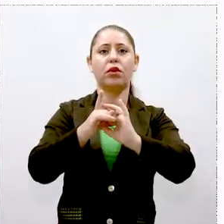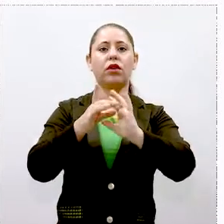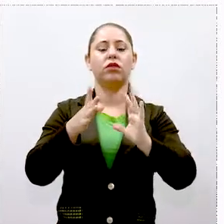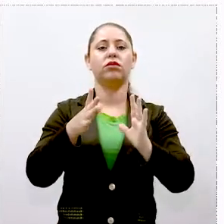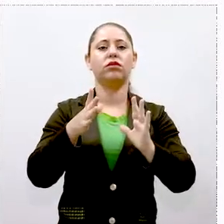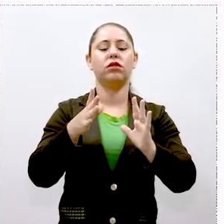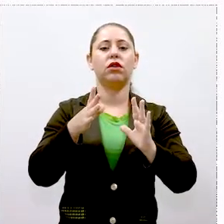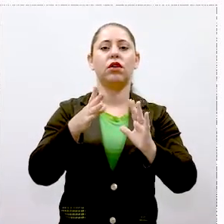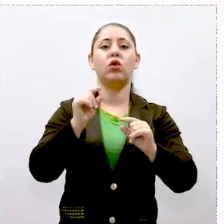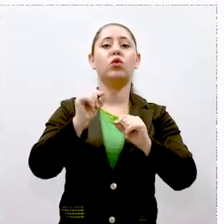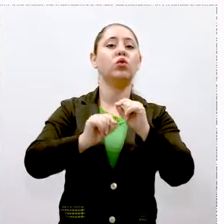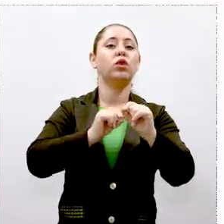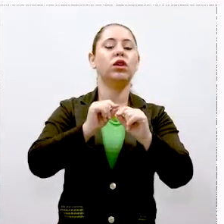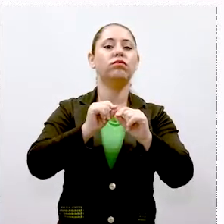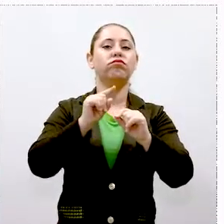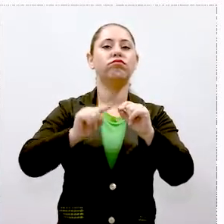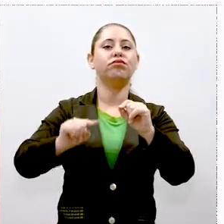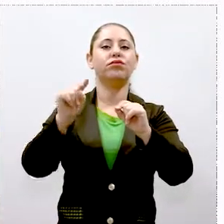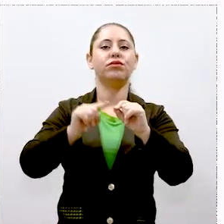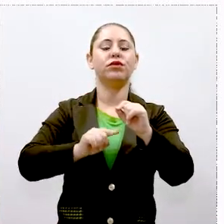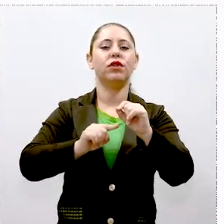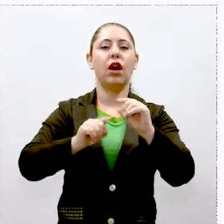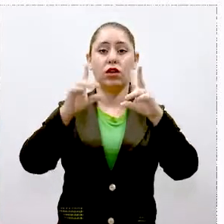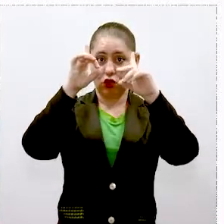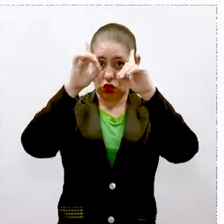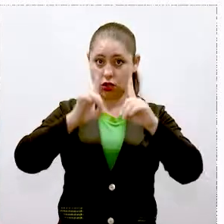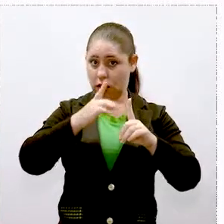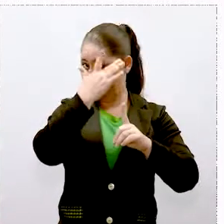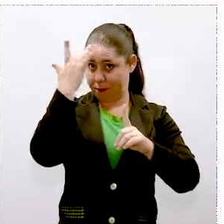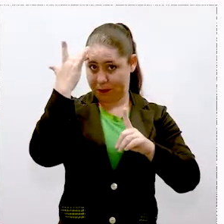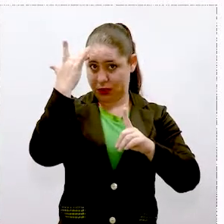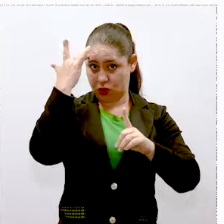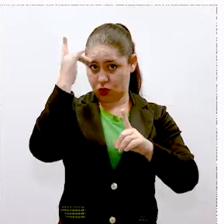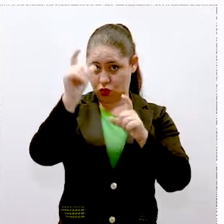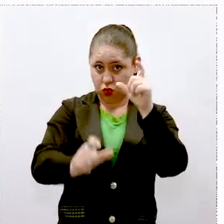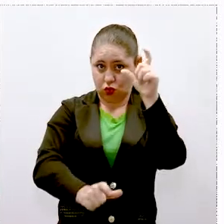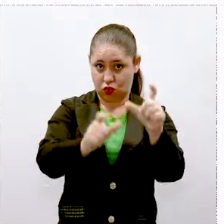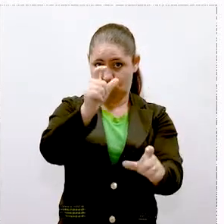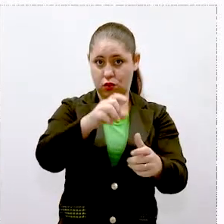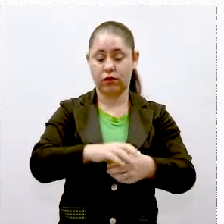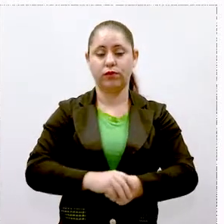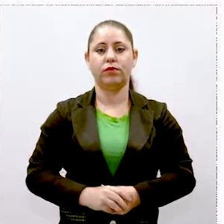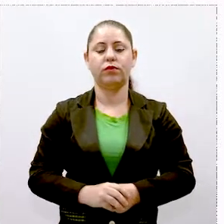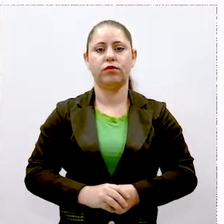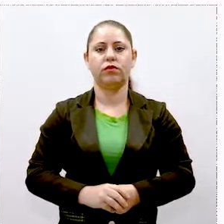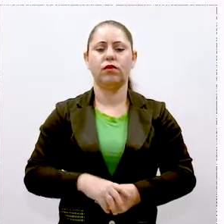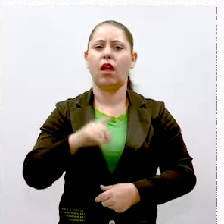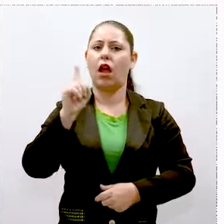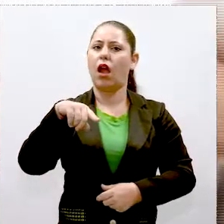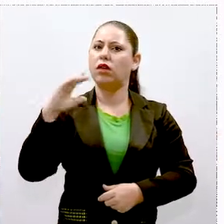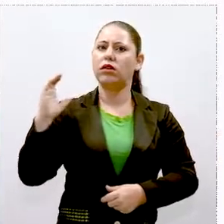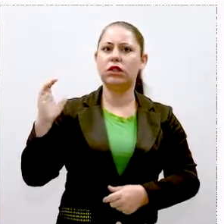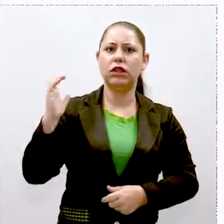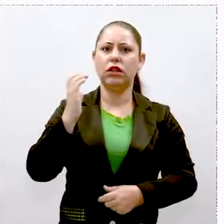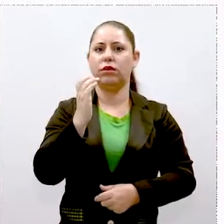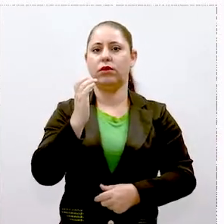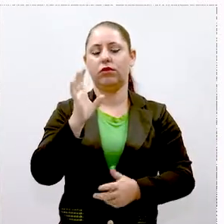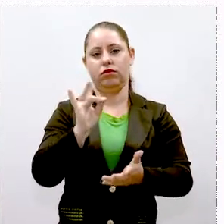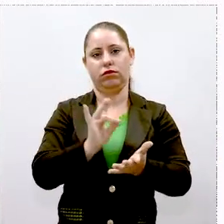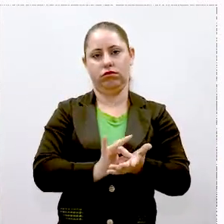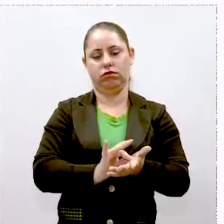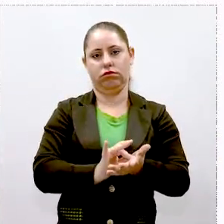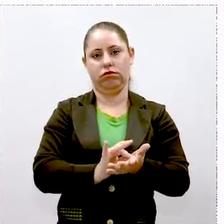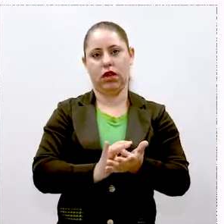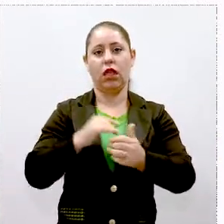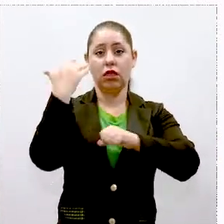democracia e ferem a dignidade das pessoas. Neste caso, é um